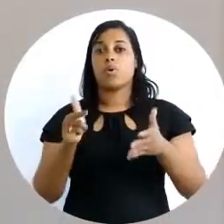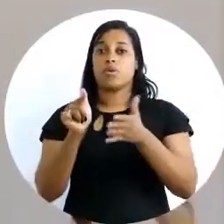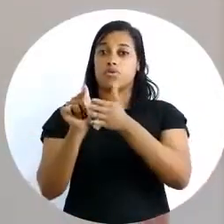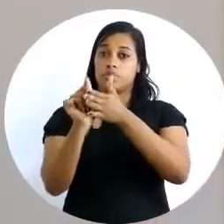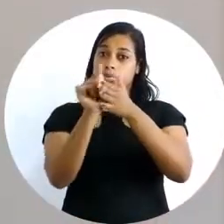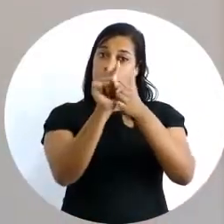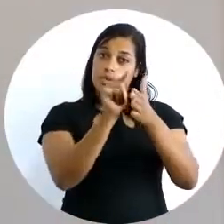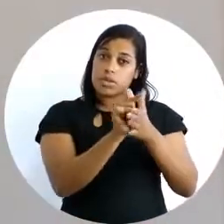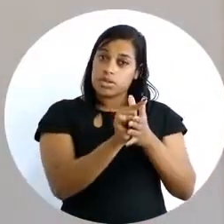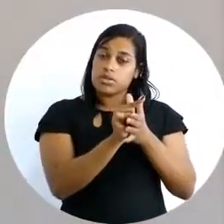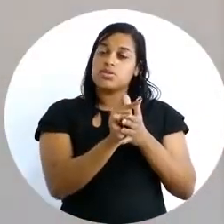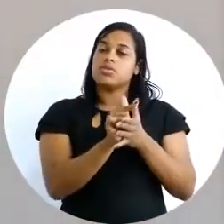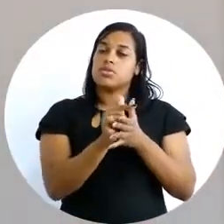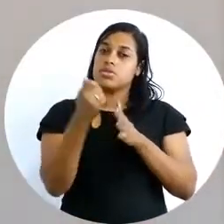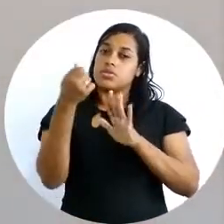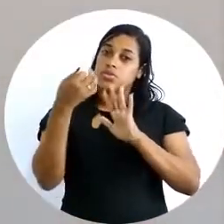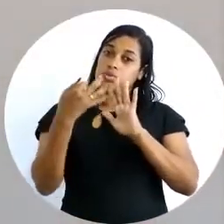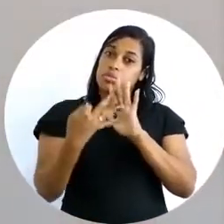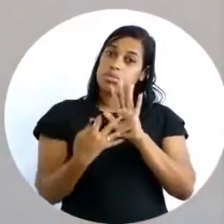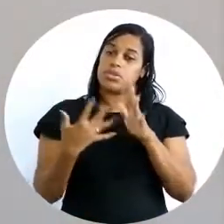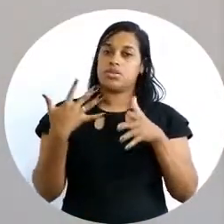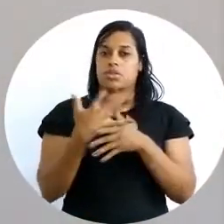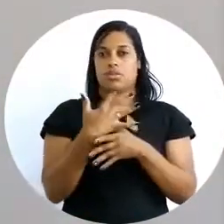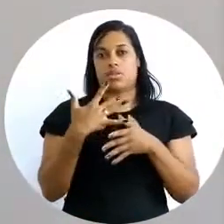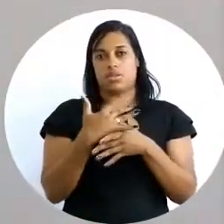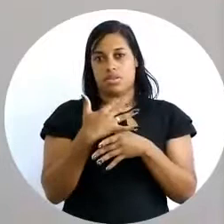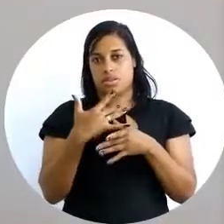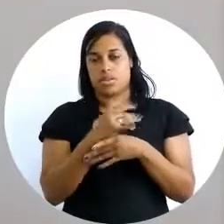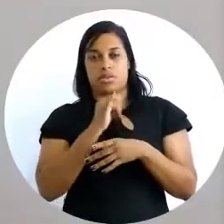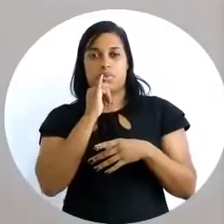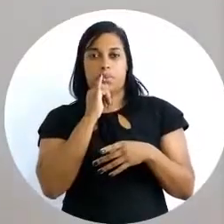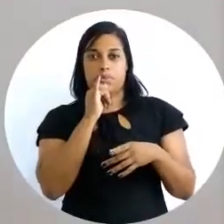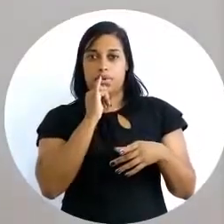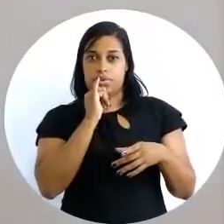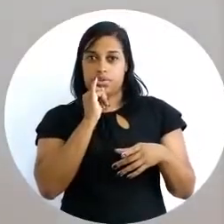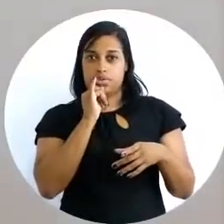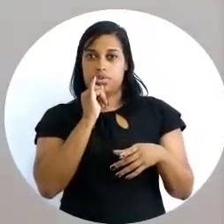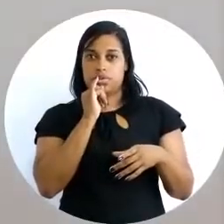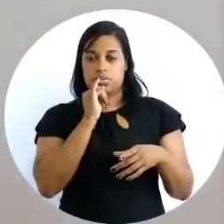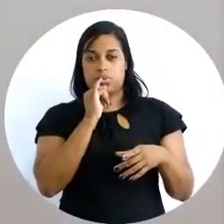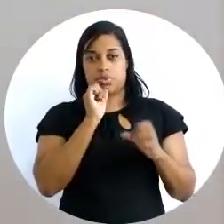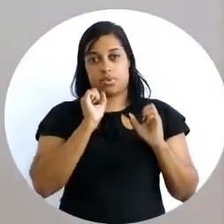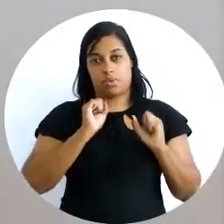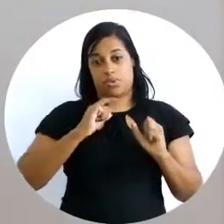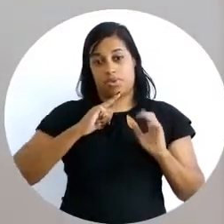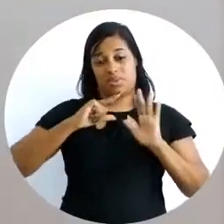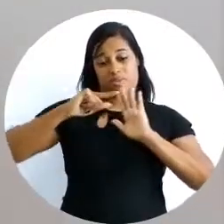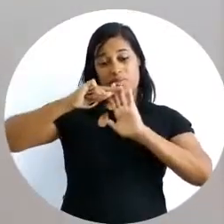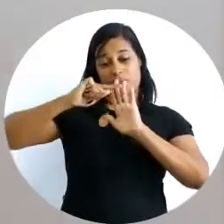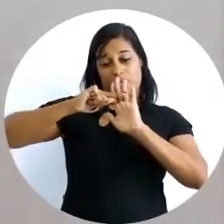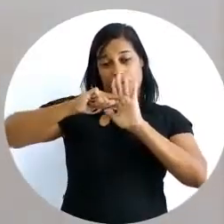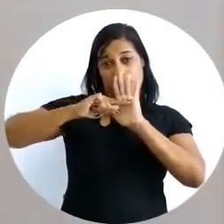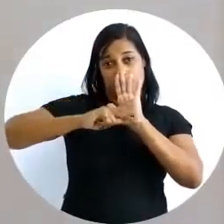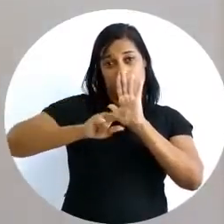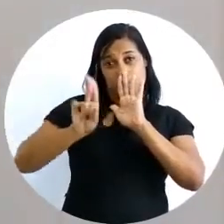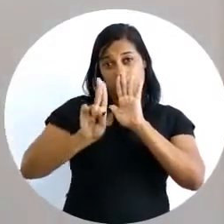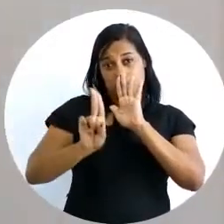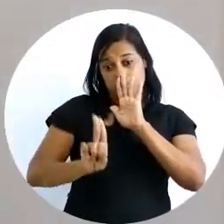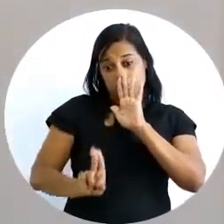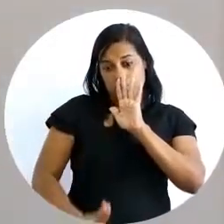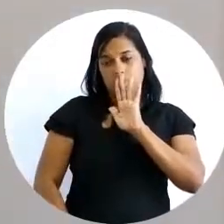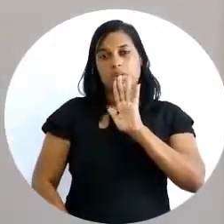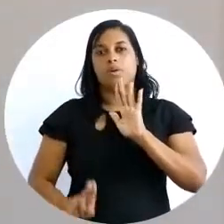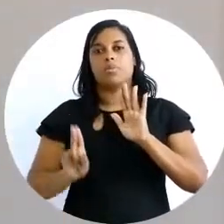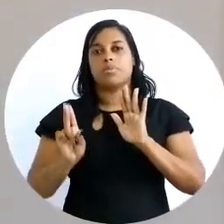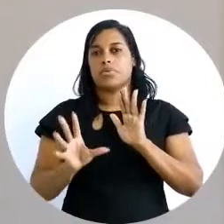páginas ou quais partes falam de determinada cidade. Ou, por exemplo, Eu posso ter uma lista de nomes de autores